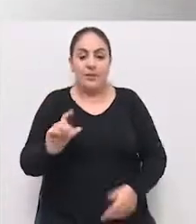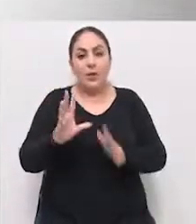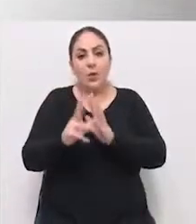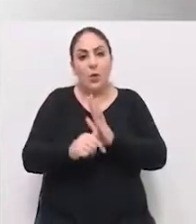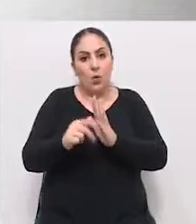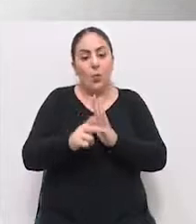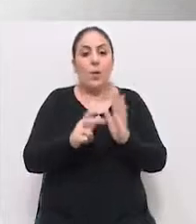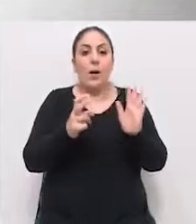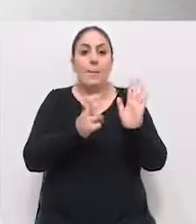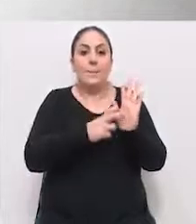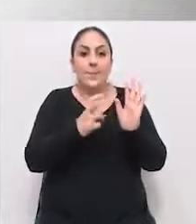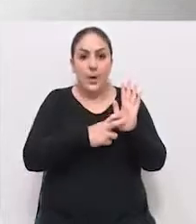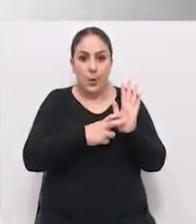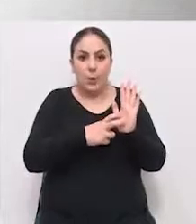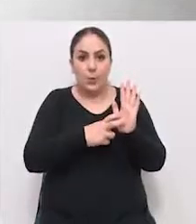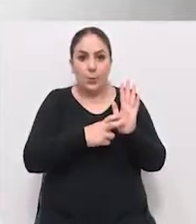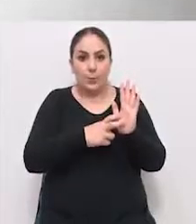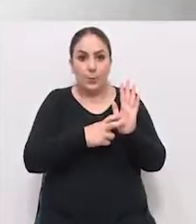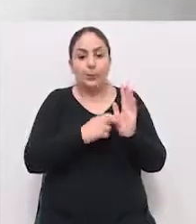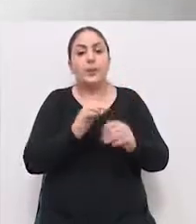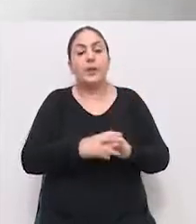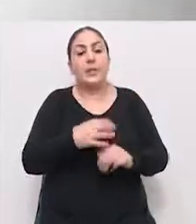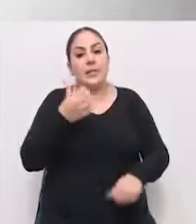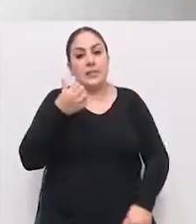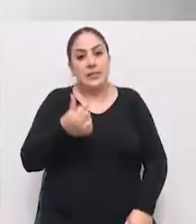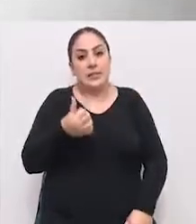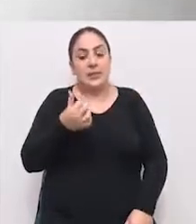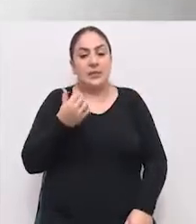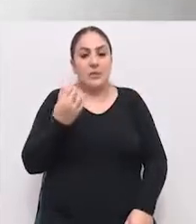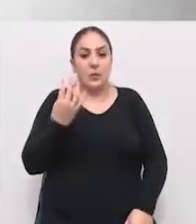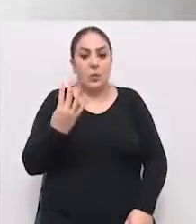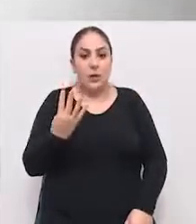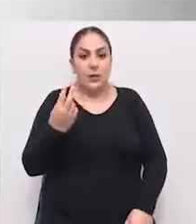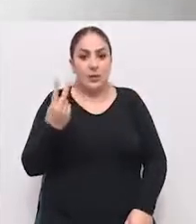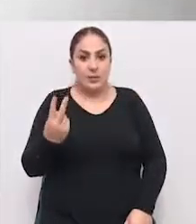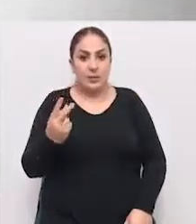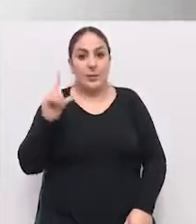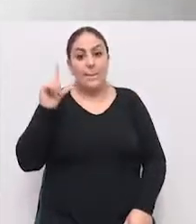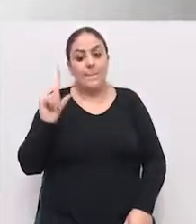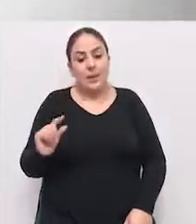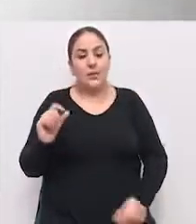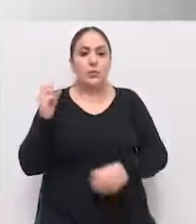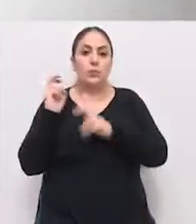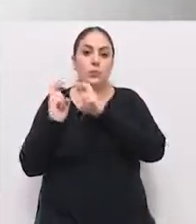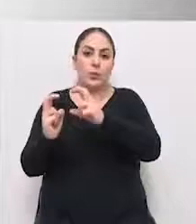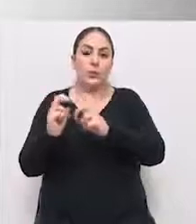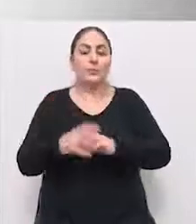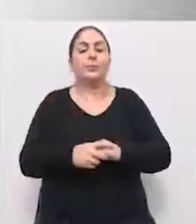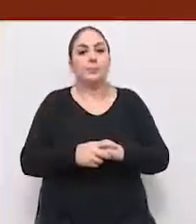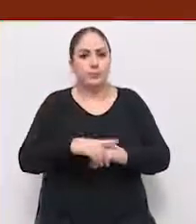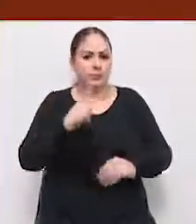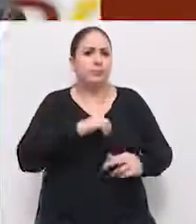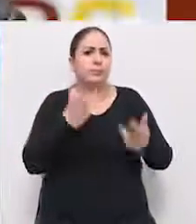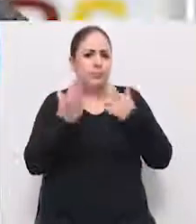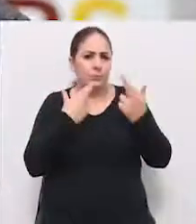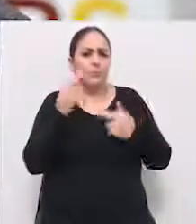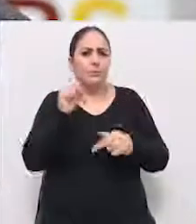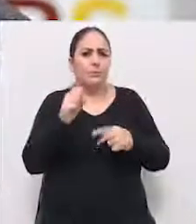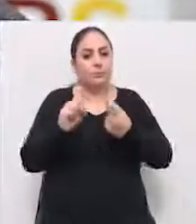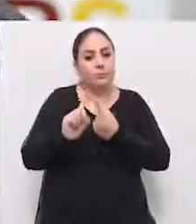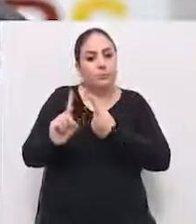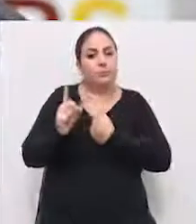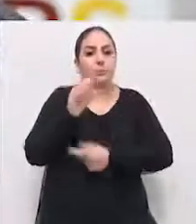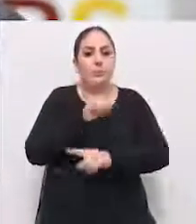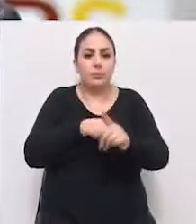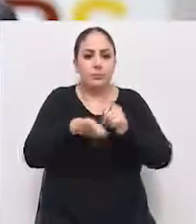de roubos e furtos a banco e 642 delitos a menos no transporte coletivo. Tem a ver